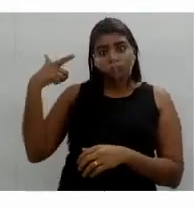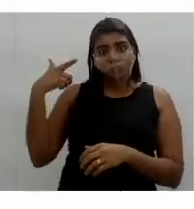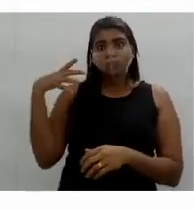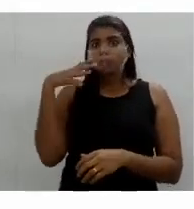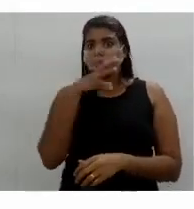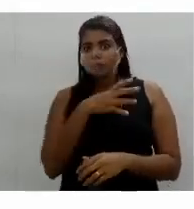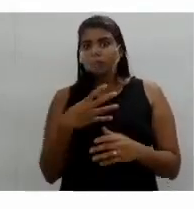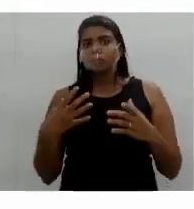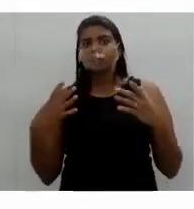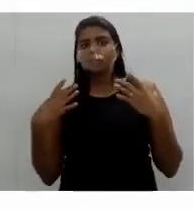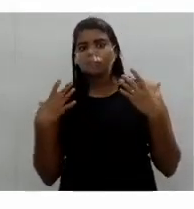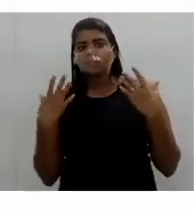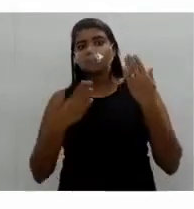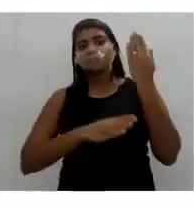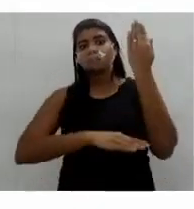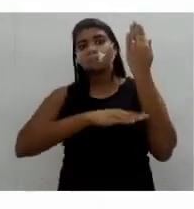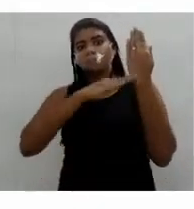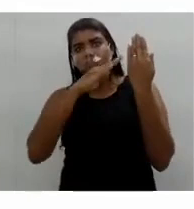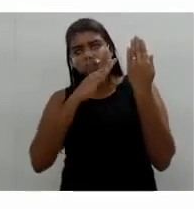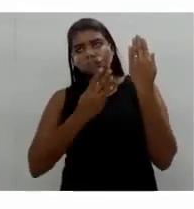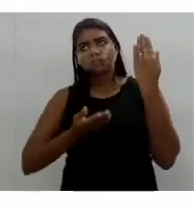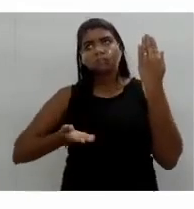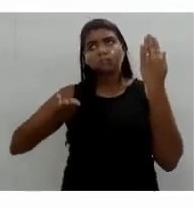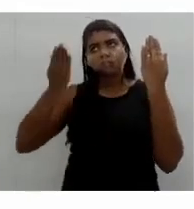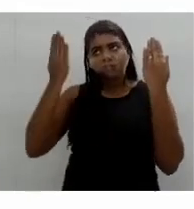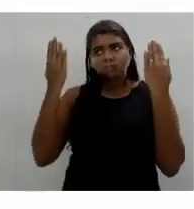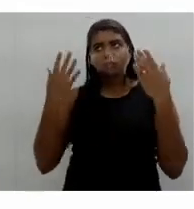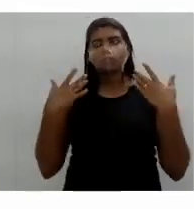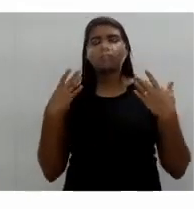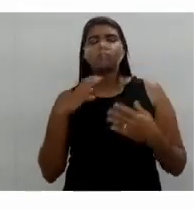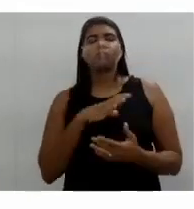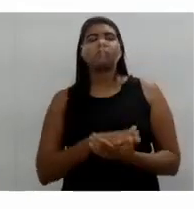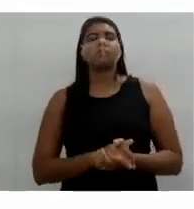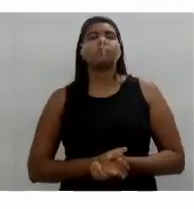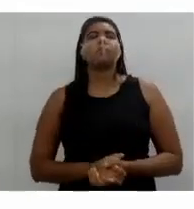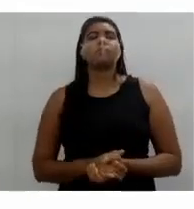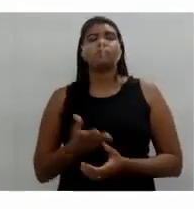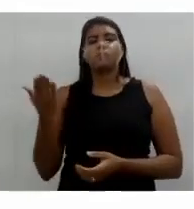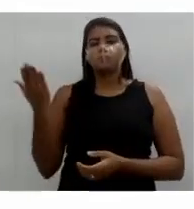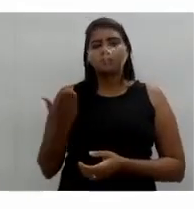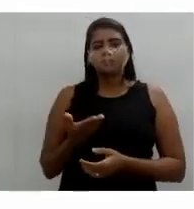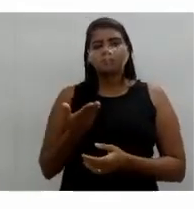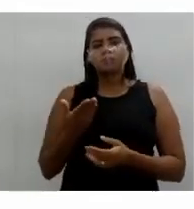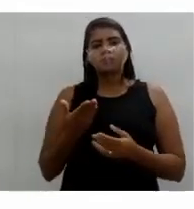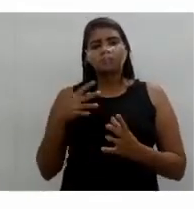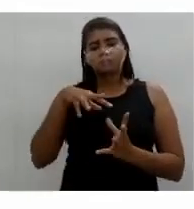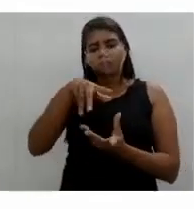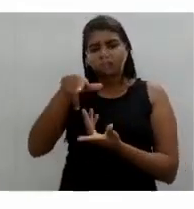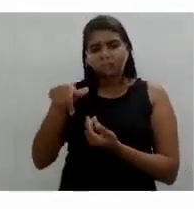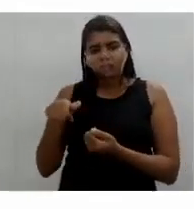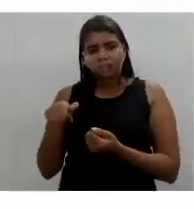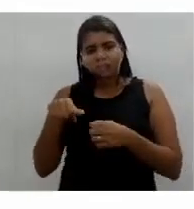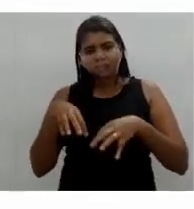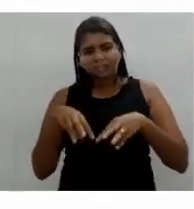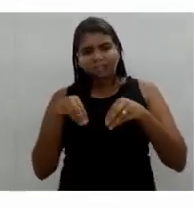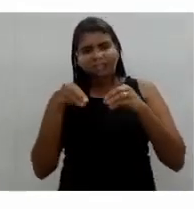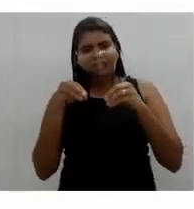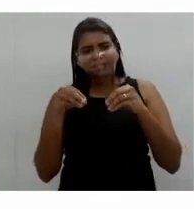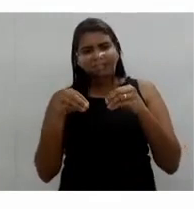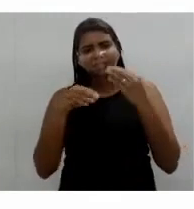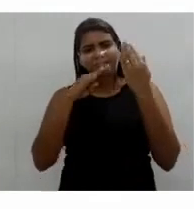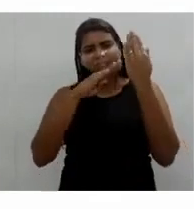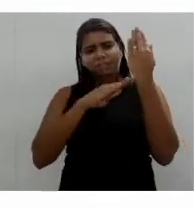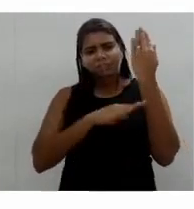mais quentes, têm temperaturas bem mais elevadas. Já o planeta Terra, que está em terceiro lugar, a